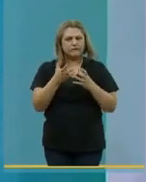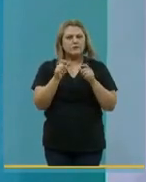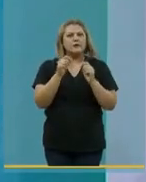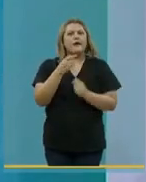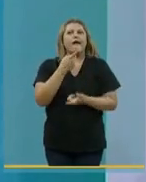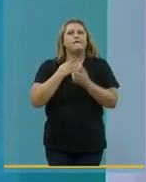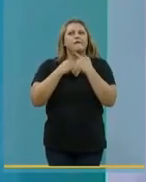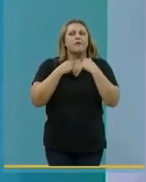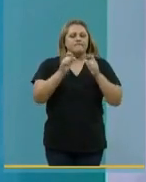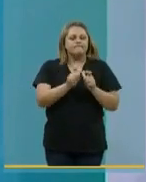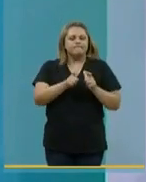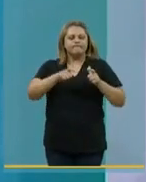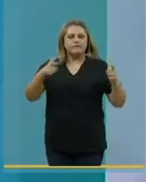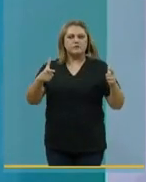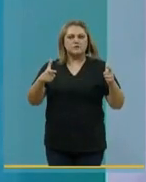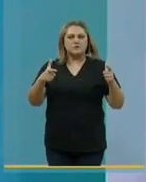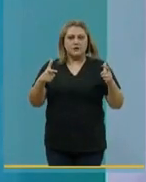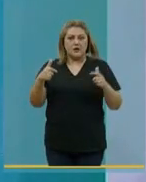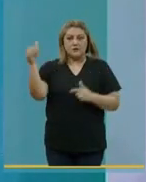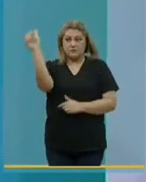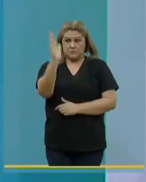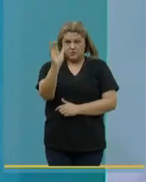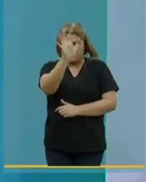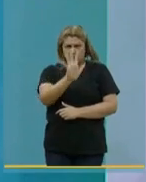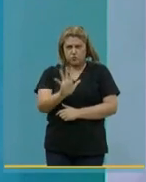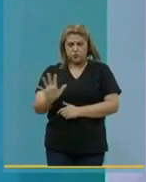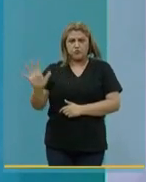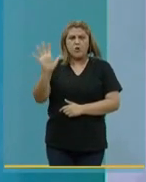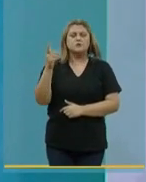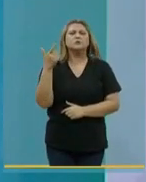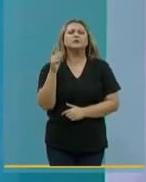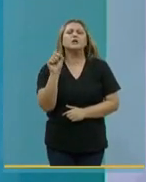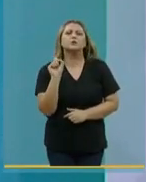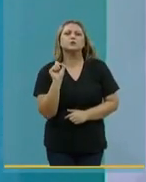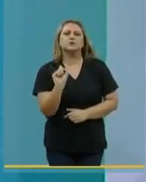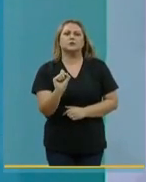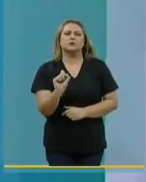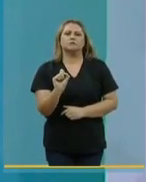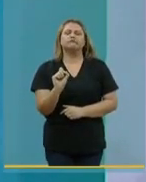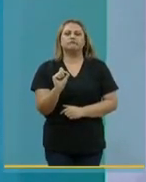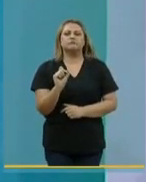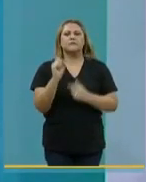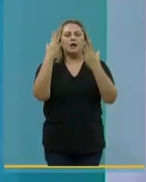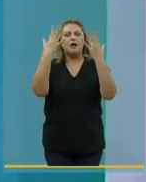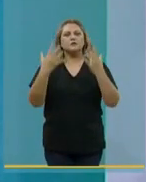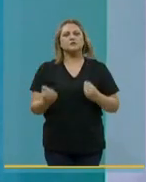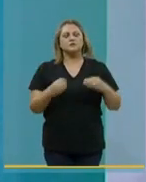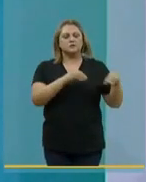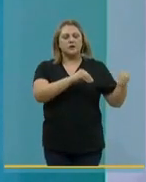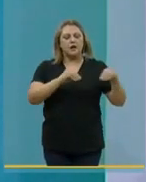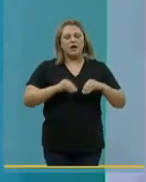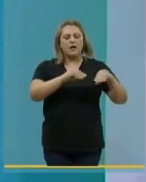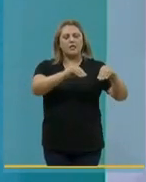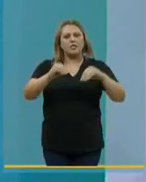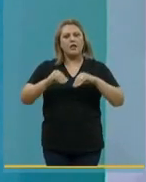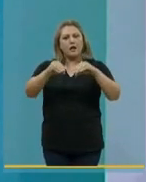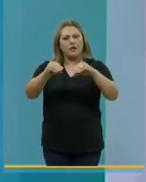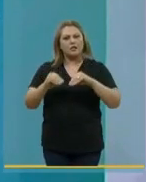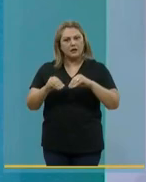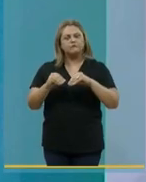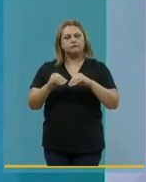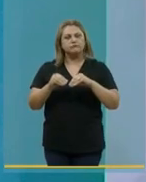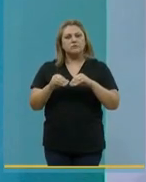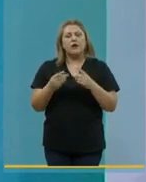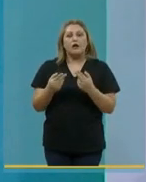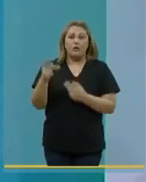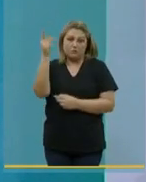nacional para que cada município adote políticas de acolhimento como o são paulo realizou e nós entendemos que o brasil